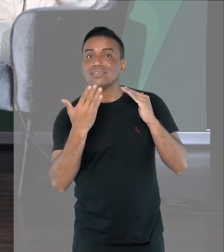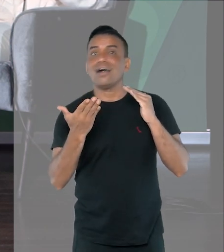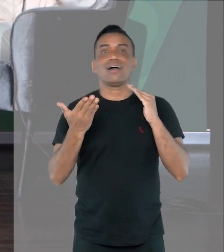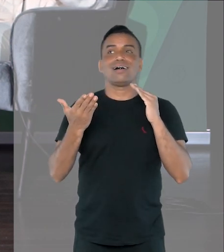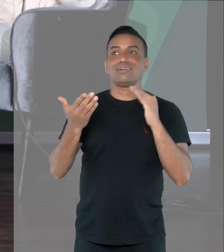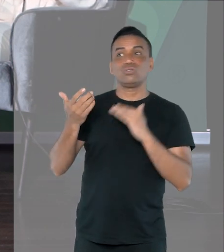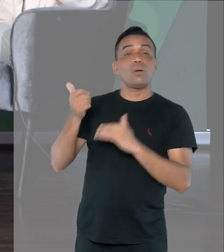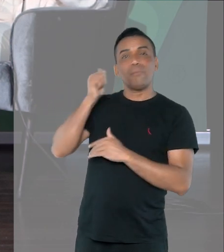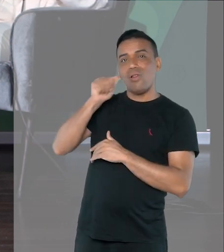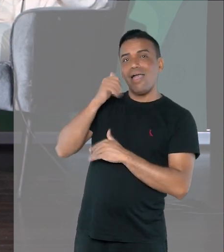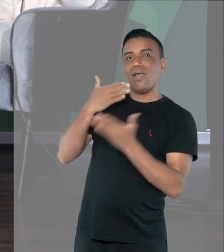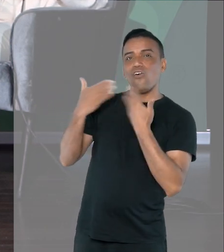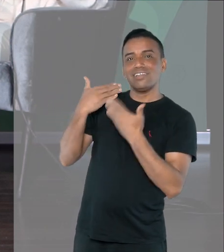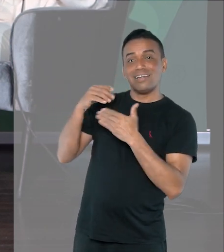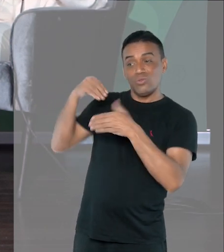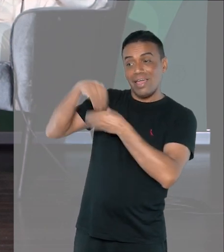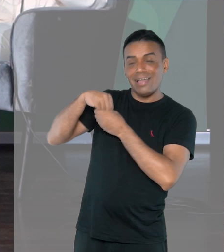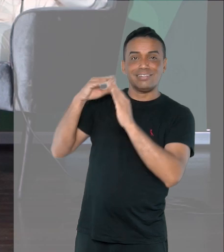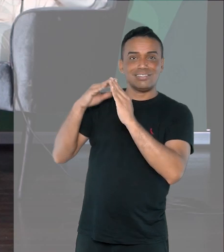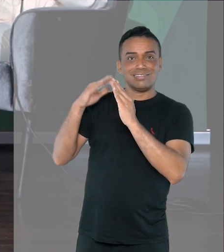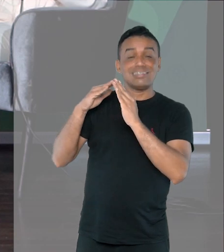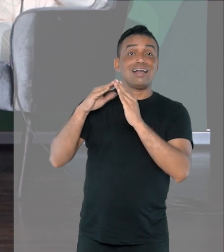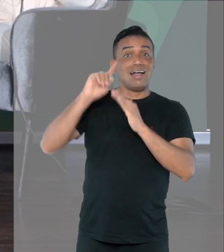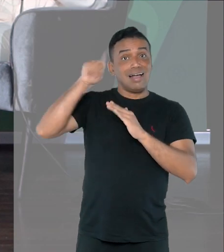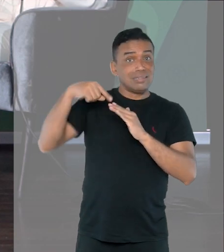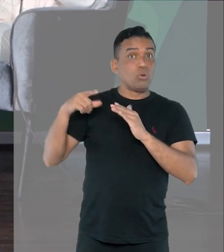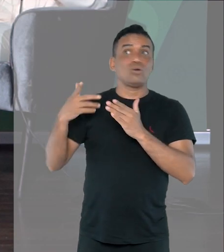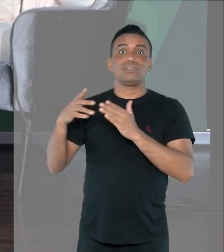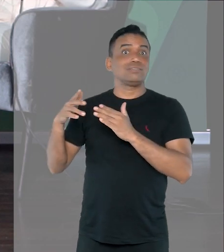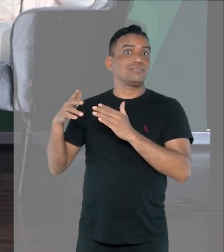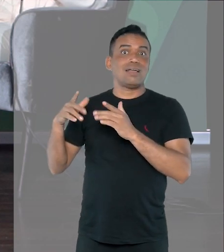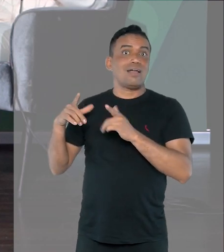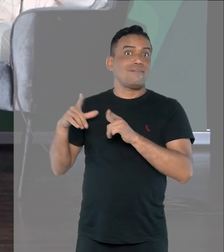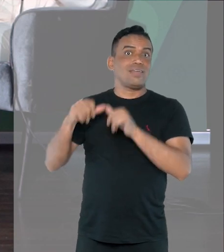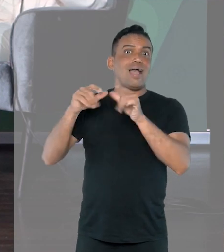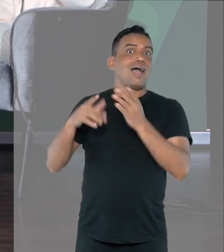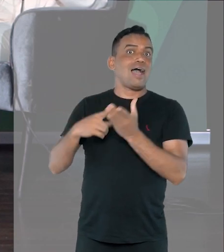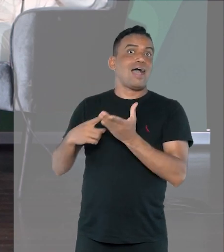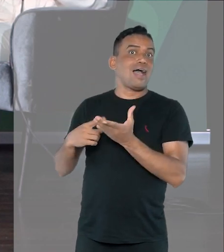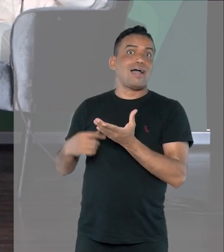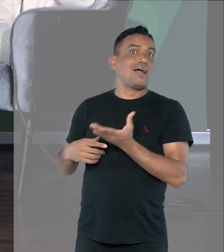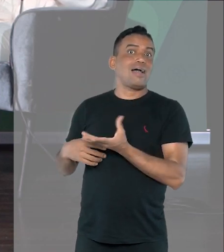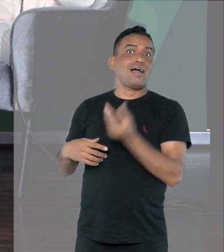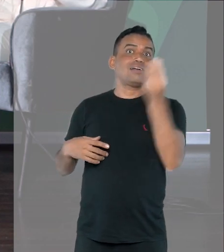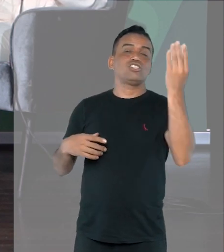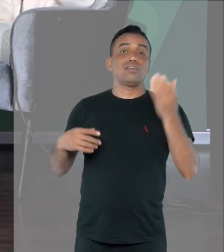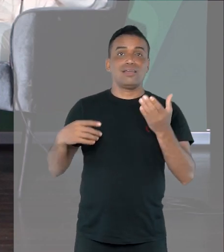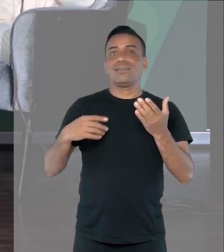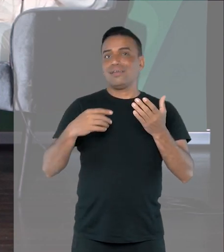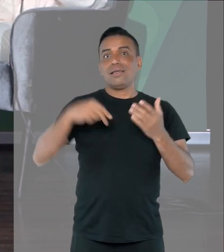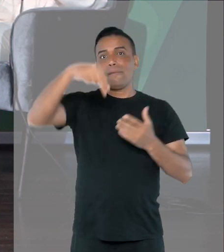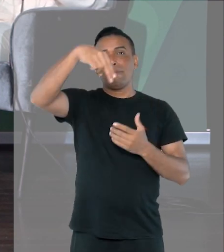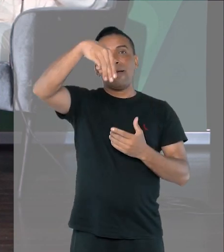Ela e a Bebele. Né? E depois aquela viagem fantástica que ele faz com o padre pelo interior do Mato Grosso. Depois eles descem o Rio São Francisco.